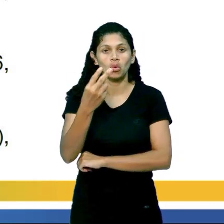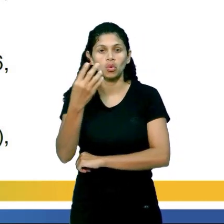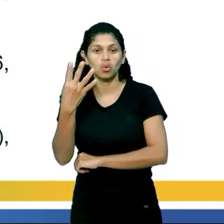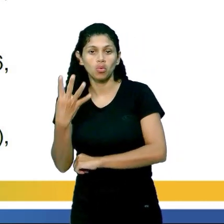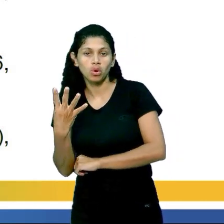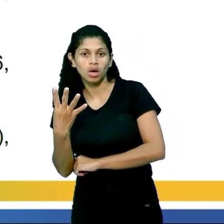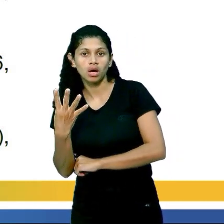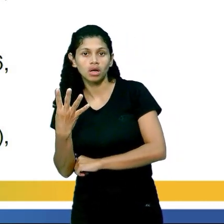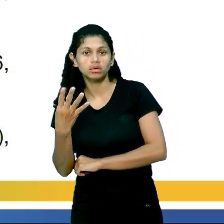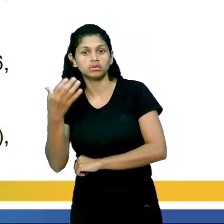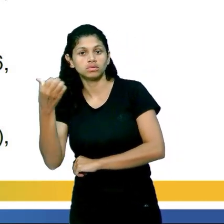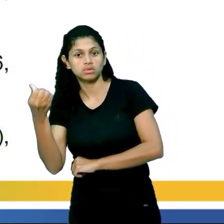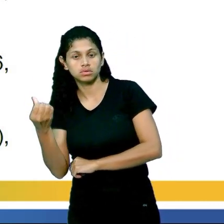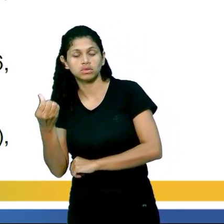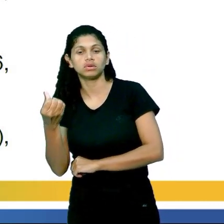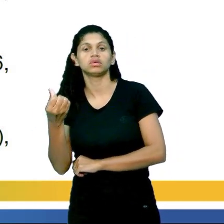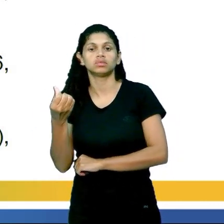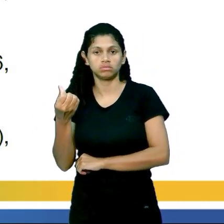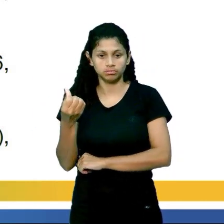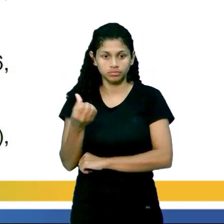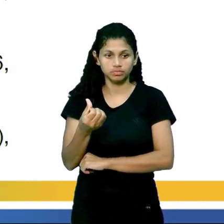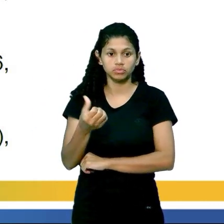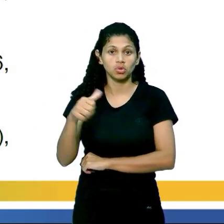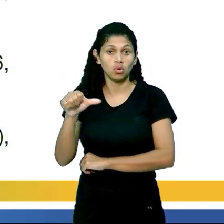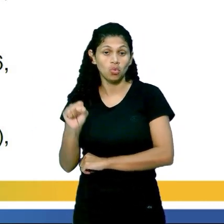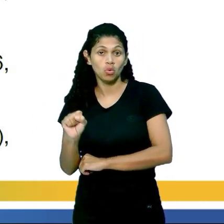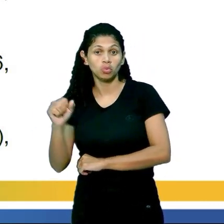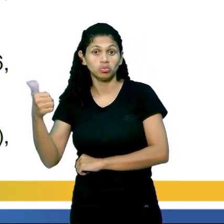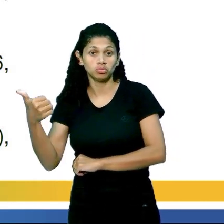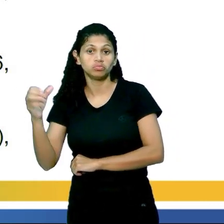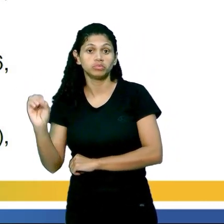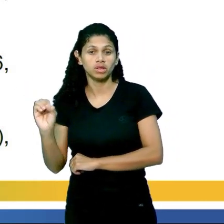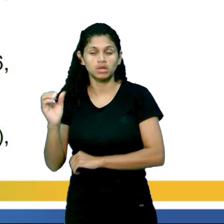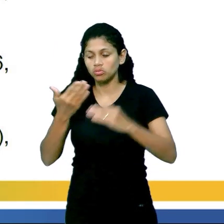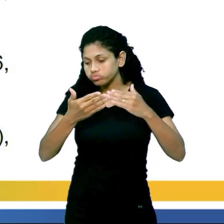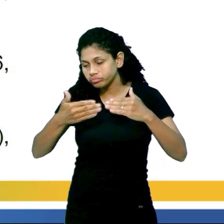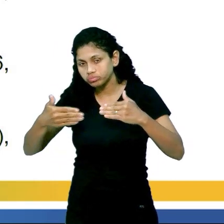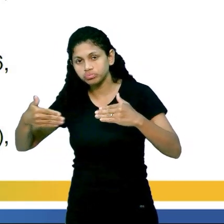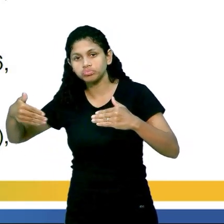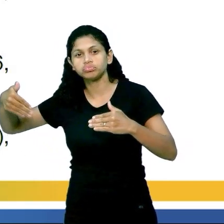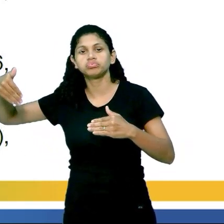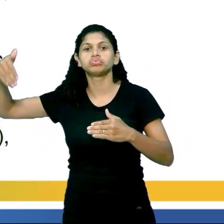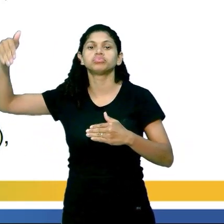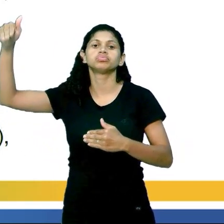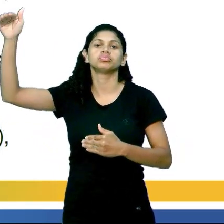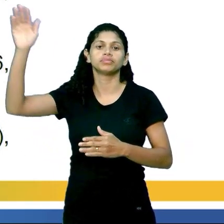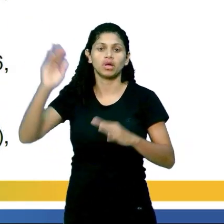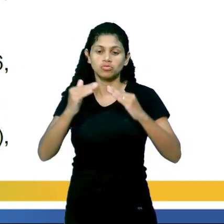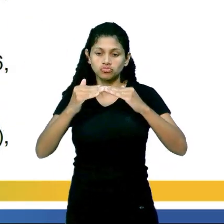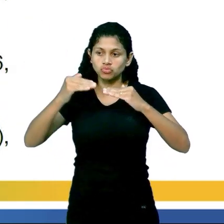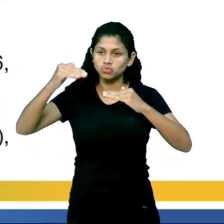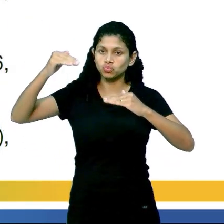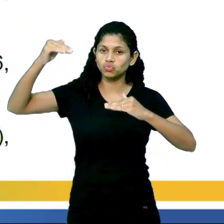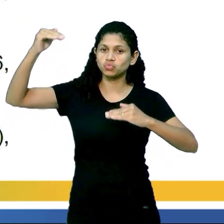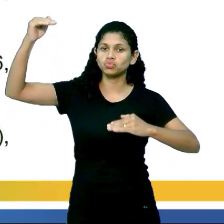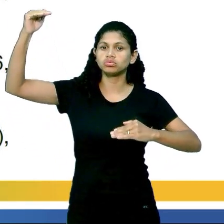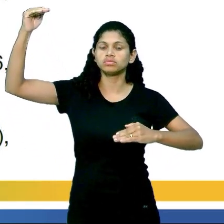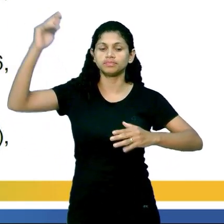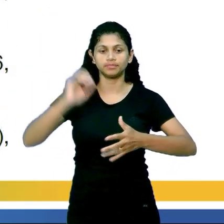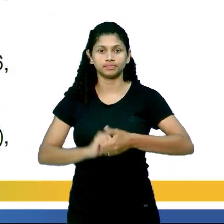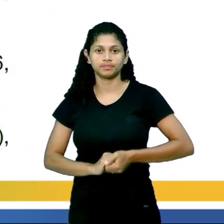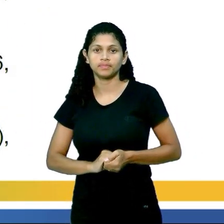em 2. 2, 4, 6, 8, 10 e assim sucessivamente, ok?